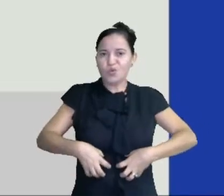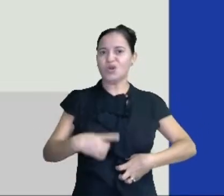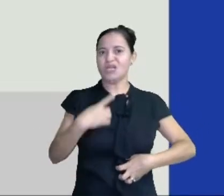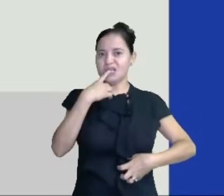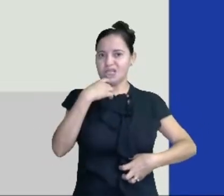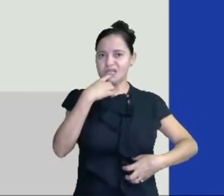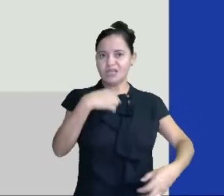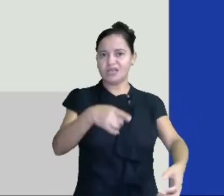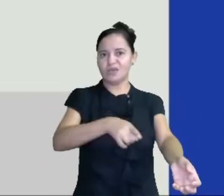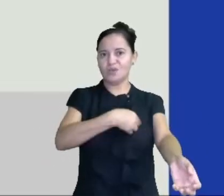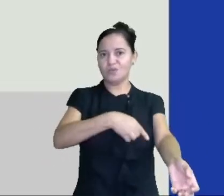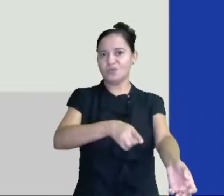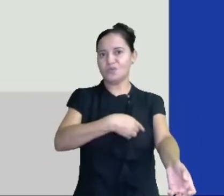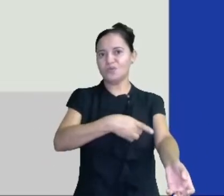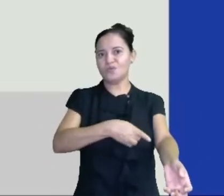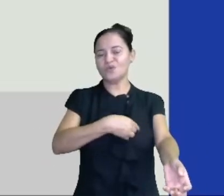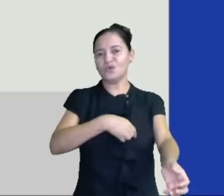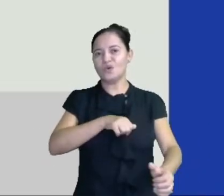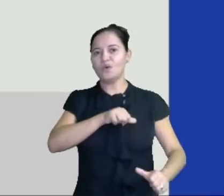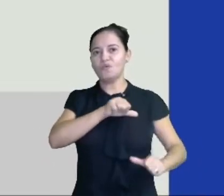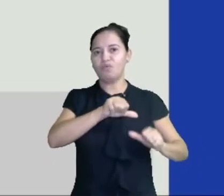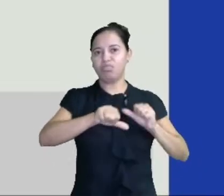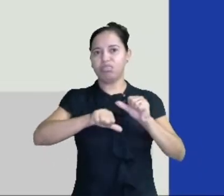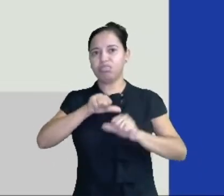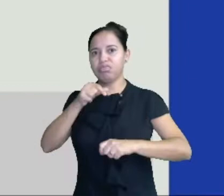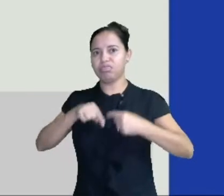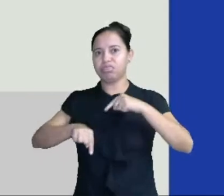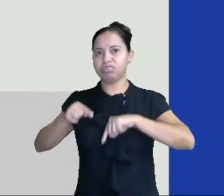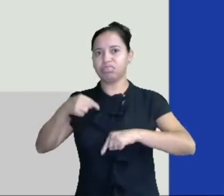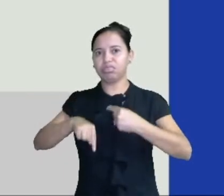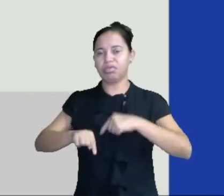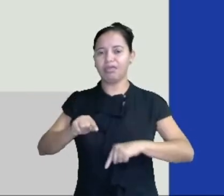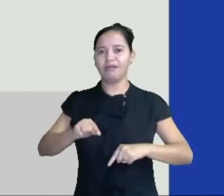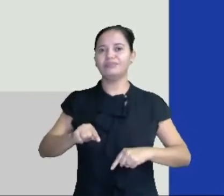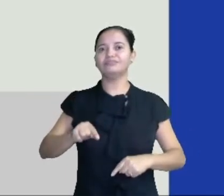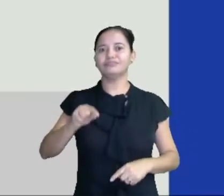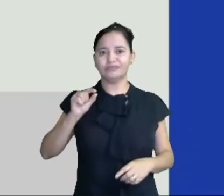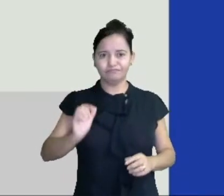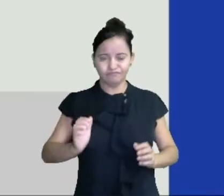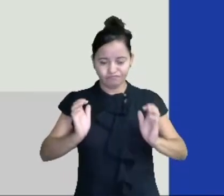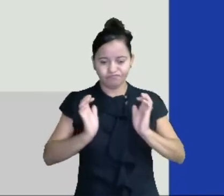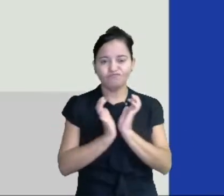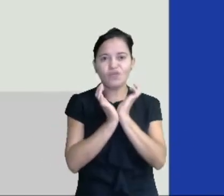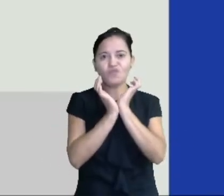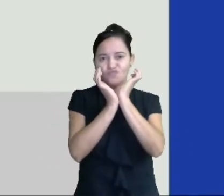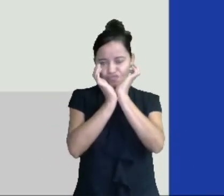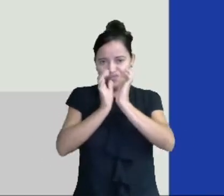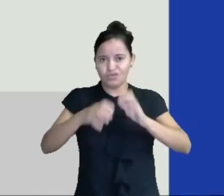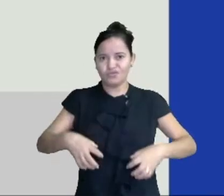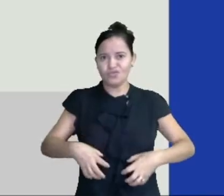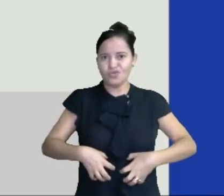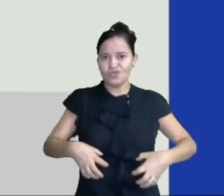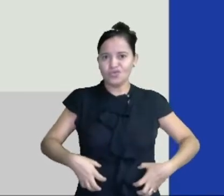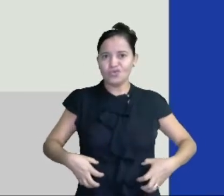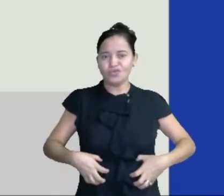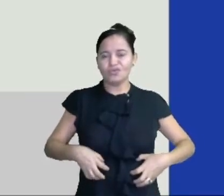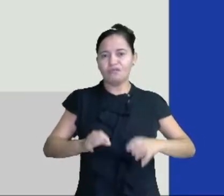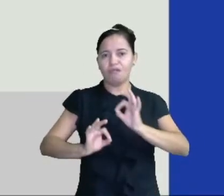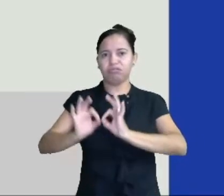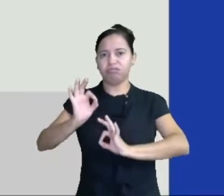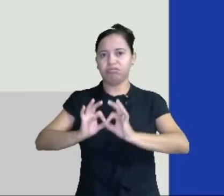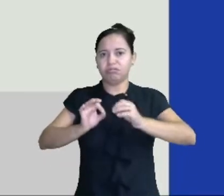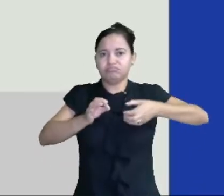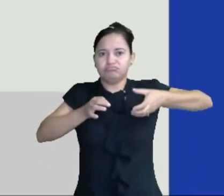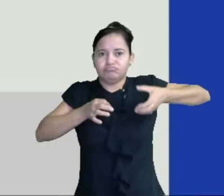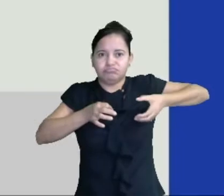sanguíneos do endométrio e, com isso, preparar o útero para receber um embrião. A atuação da progesterona ocorre conjuntamente